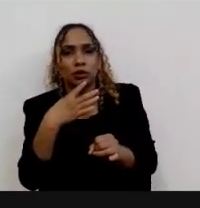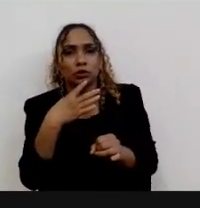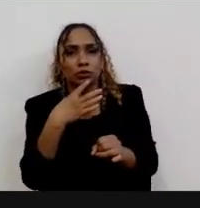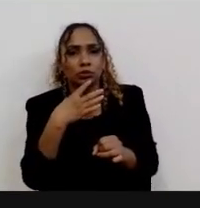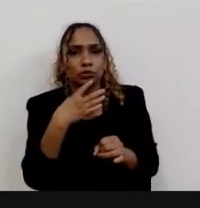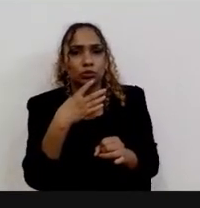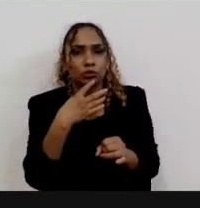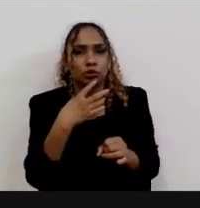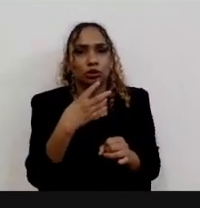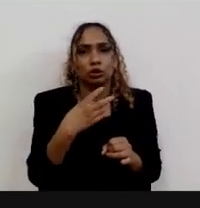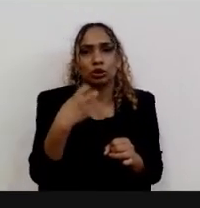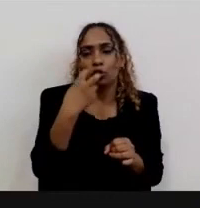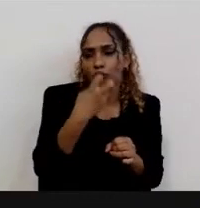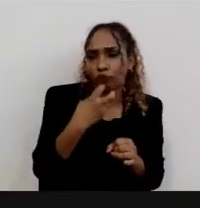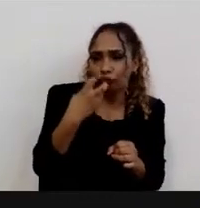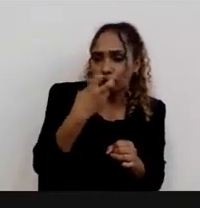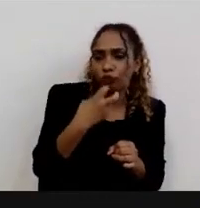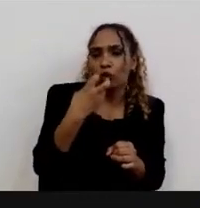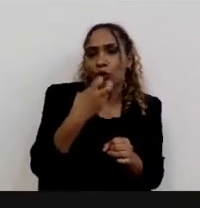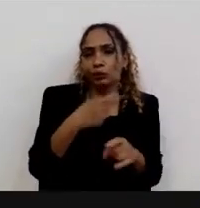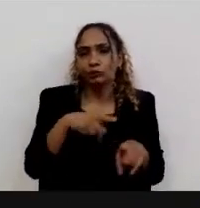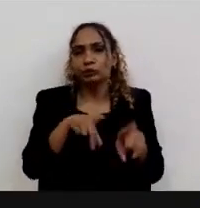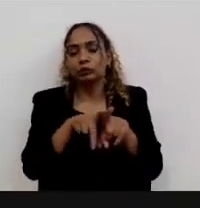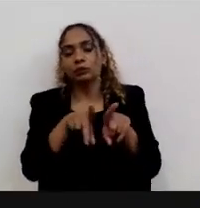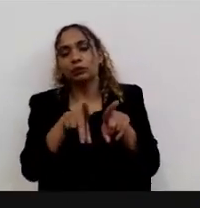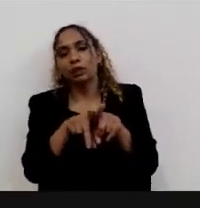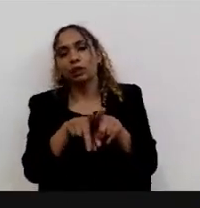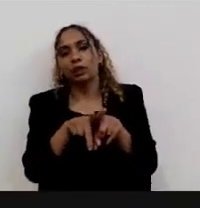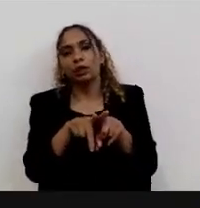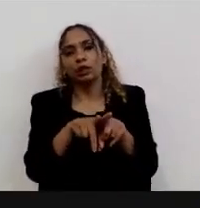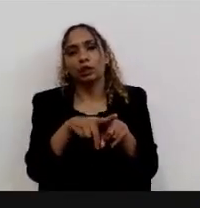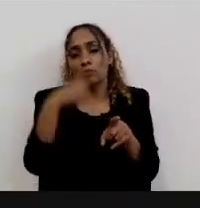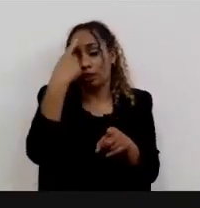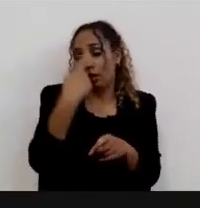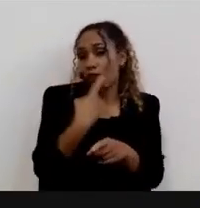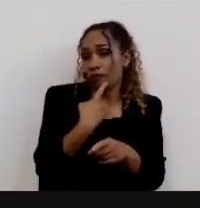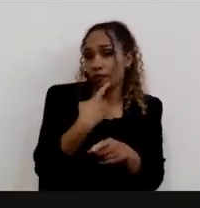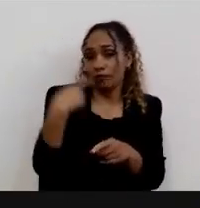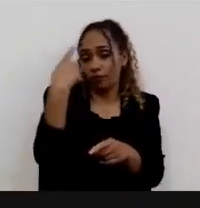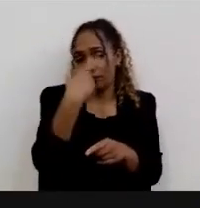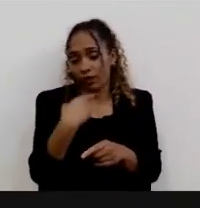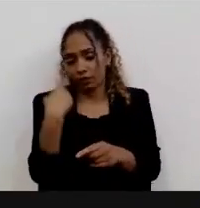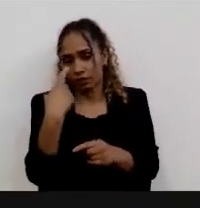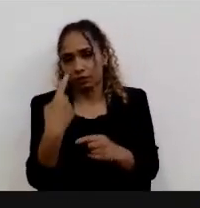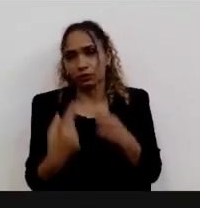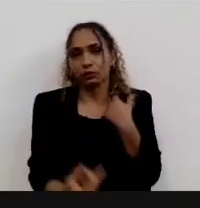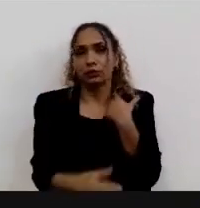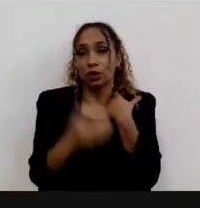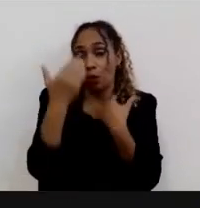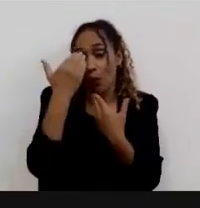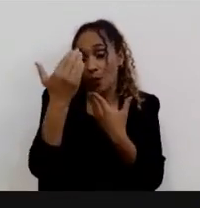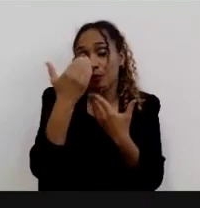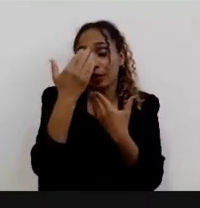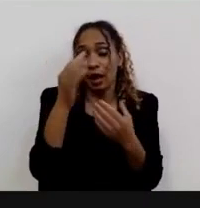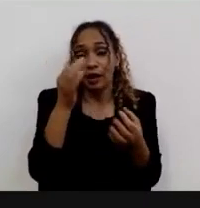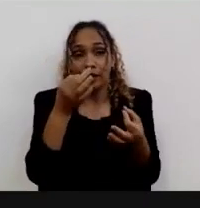orador, tanto por voz quanto por identificação facial. Bom, gente, obrigado aí pela atenção. Um